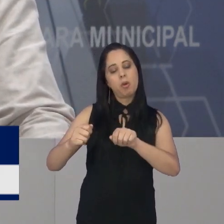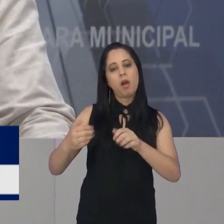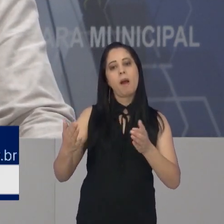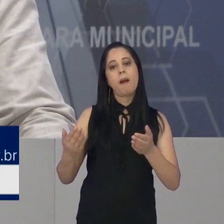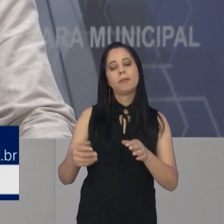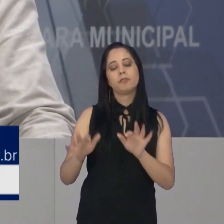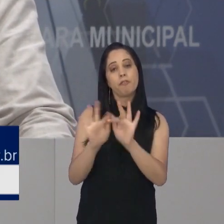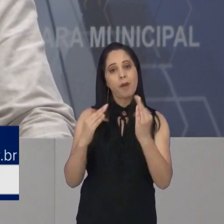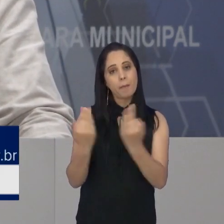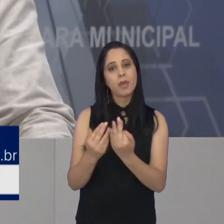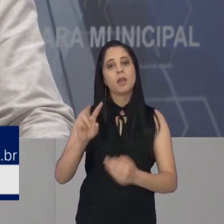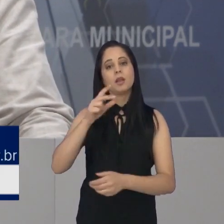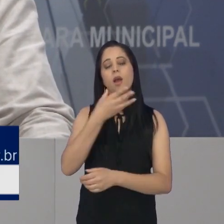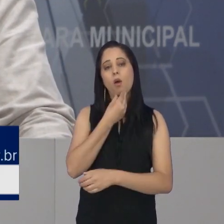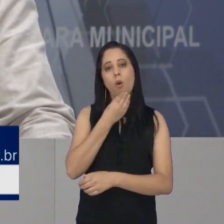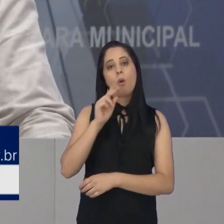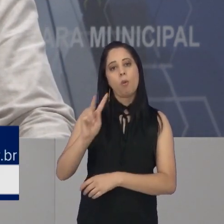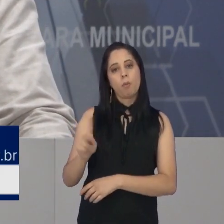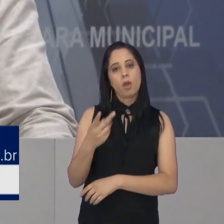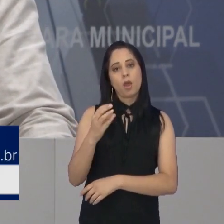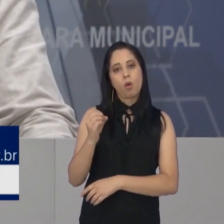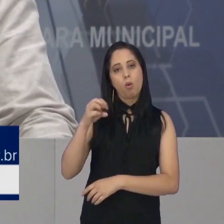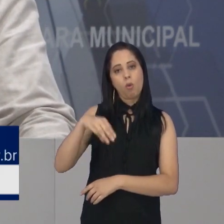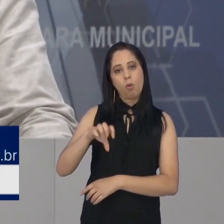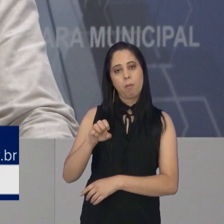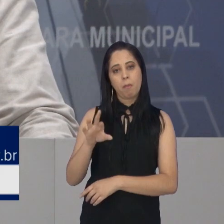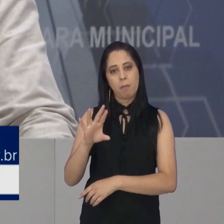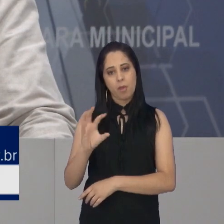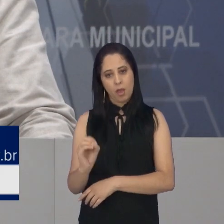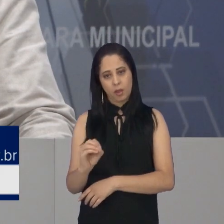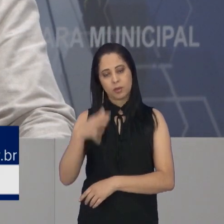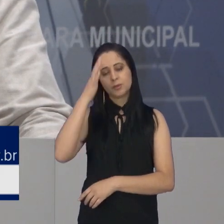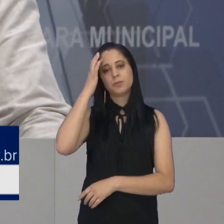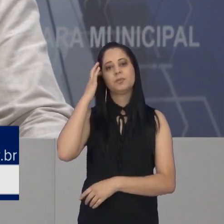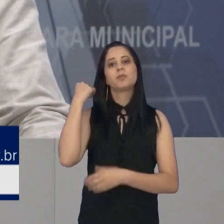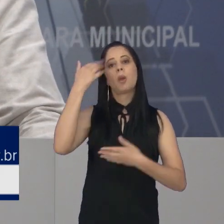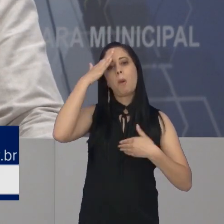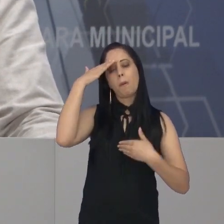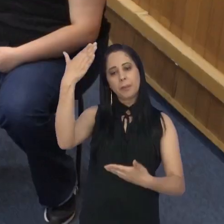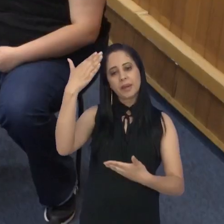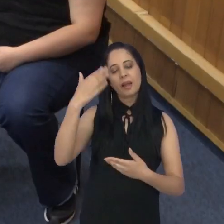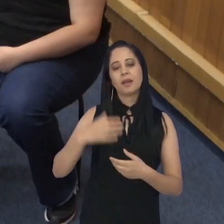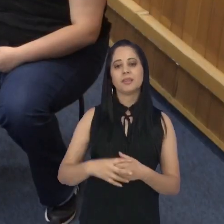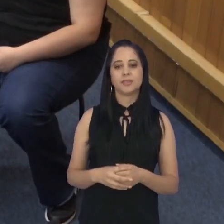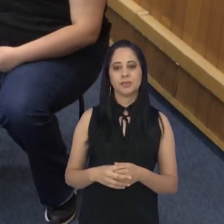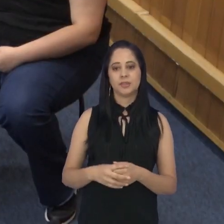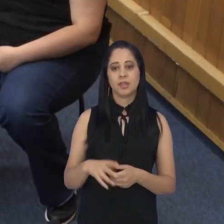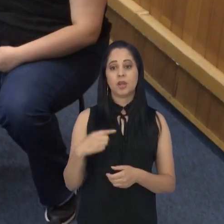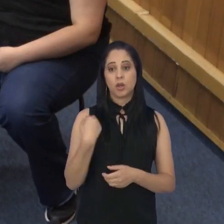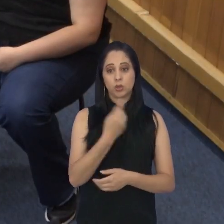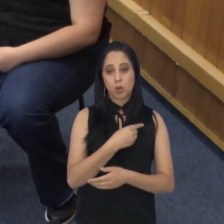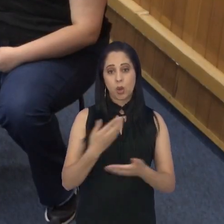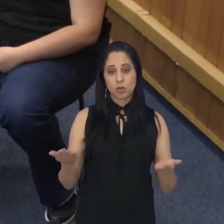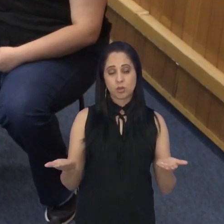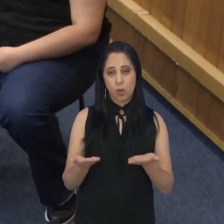Uma honra, tá? Poder fazer essa homenagem. Obrigado por nos procurar e a gente poder